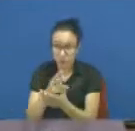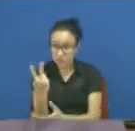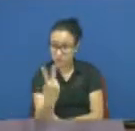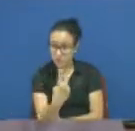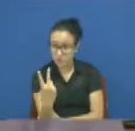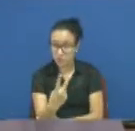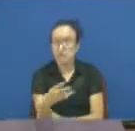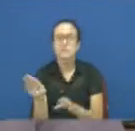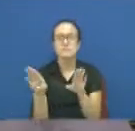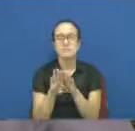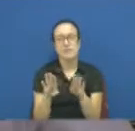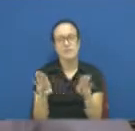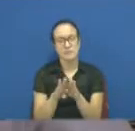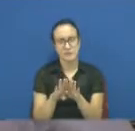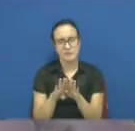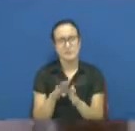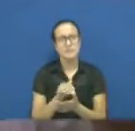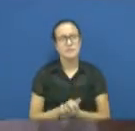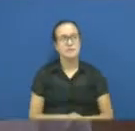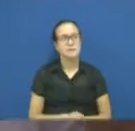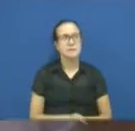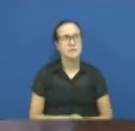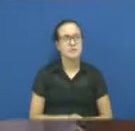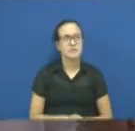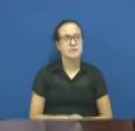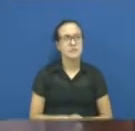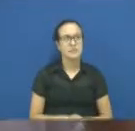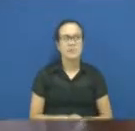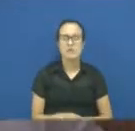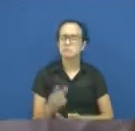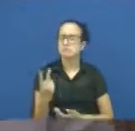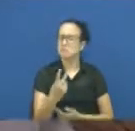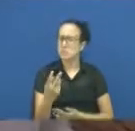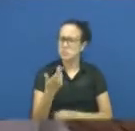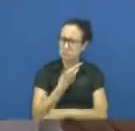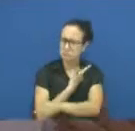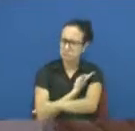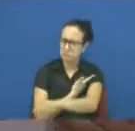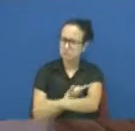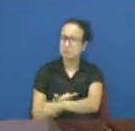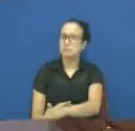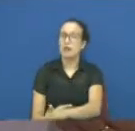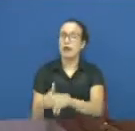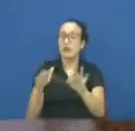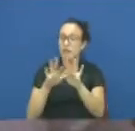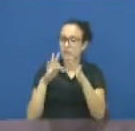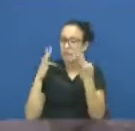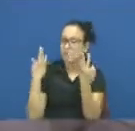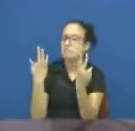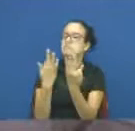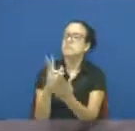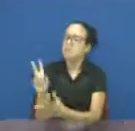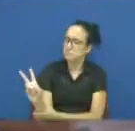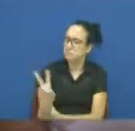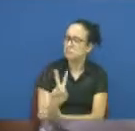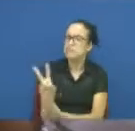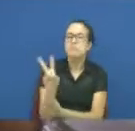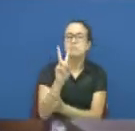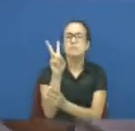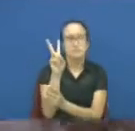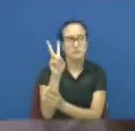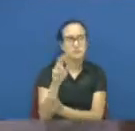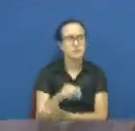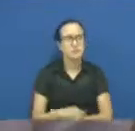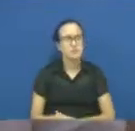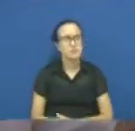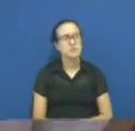que engrandecem o nome da família. Isso vem de geração, porque o pai da dona Neuza,